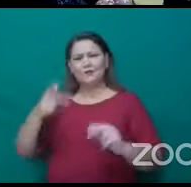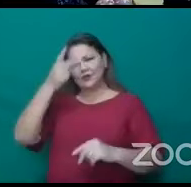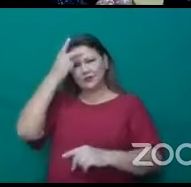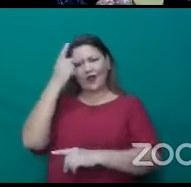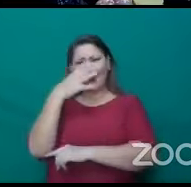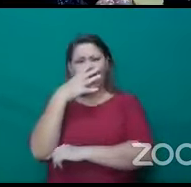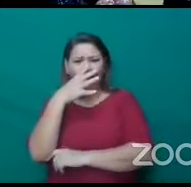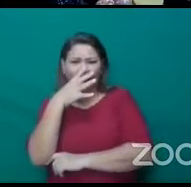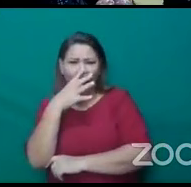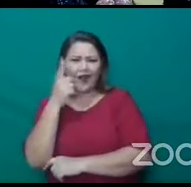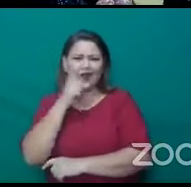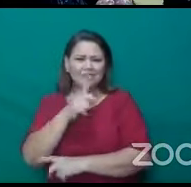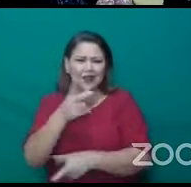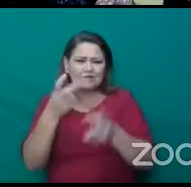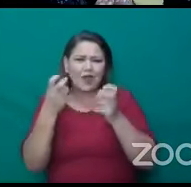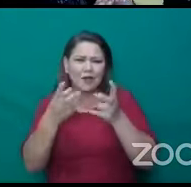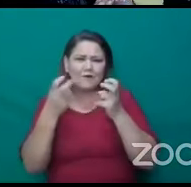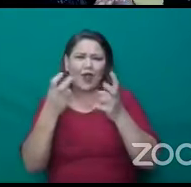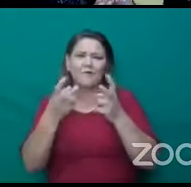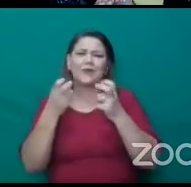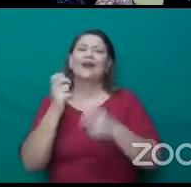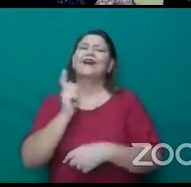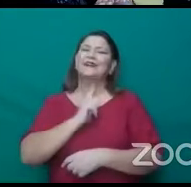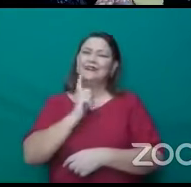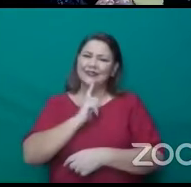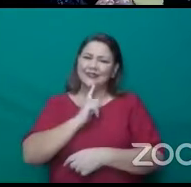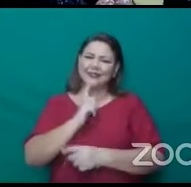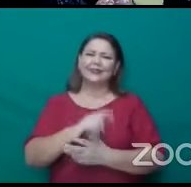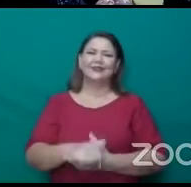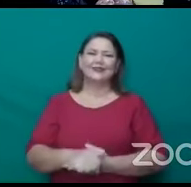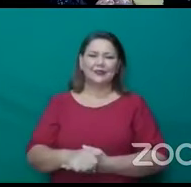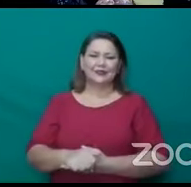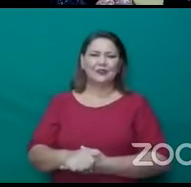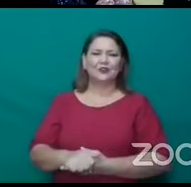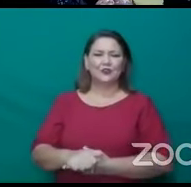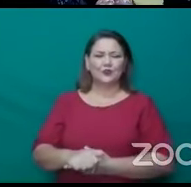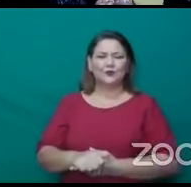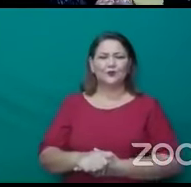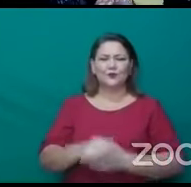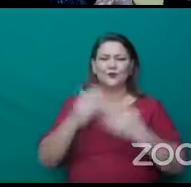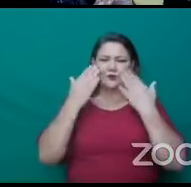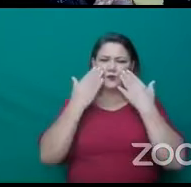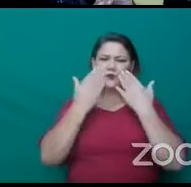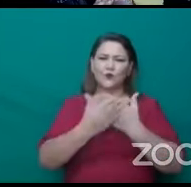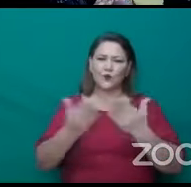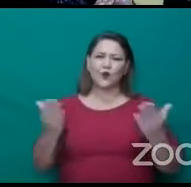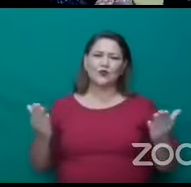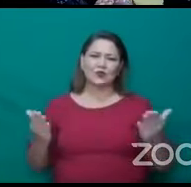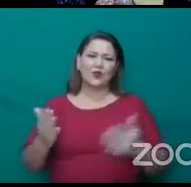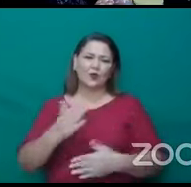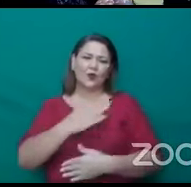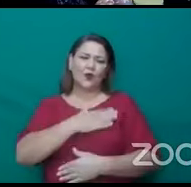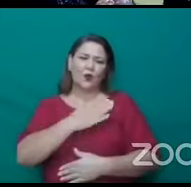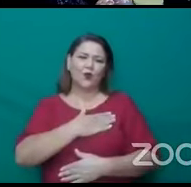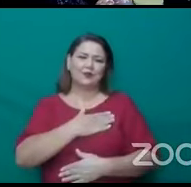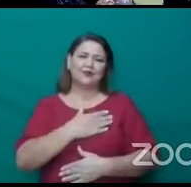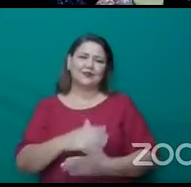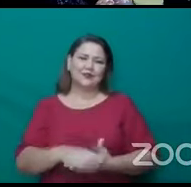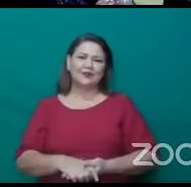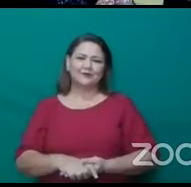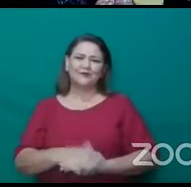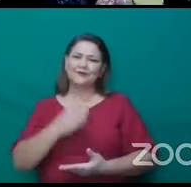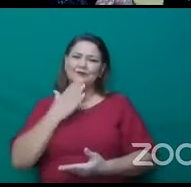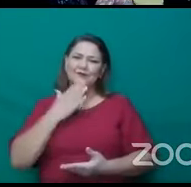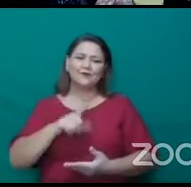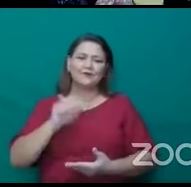consegue pegar muito bem, assim, porque a gente foi bem explícito, assim, para mostrar mesmo que a gente gostava. Que a ideia era totalmente